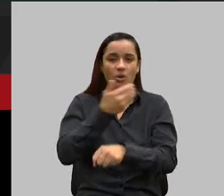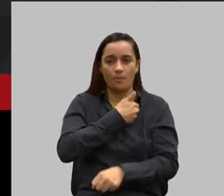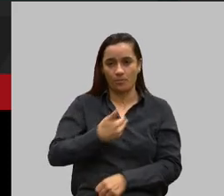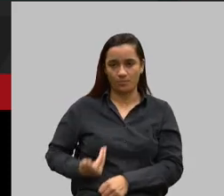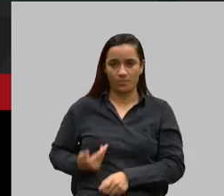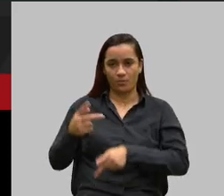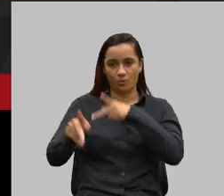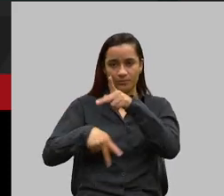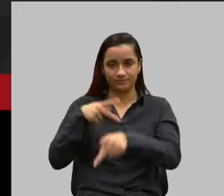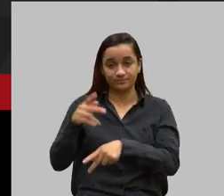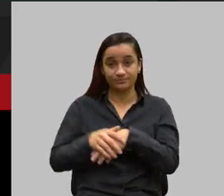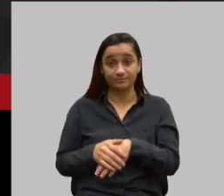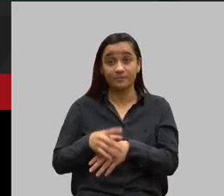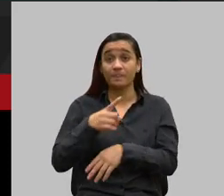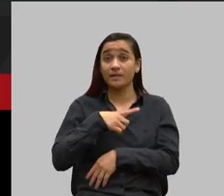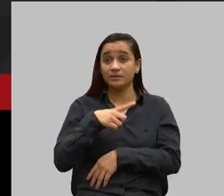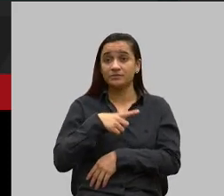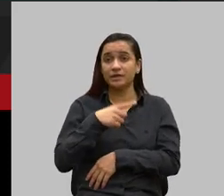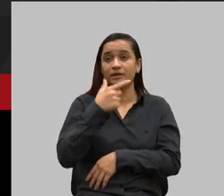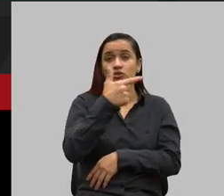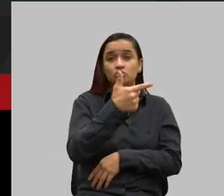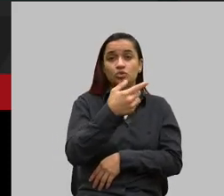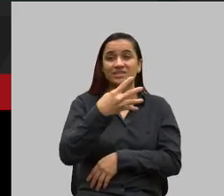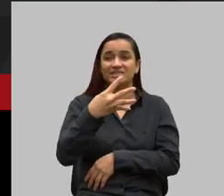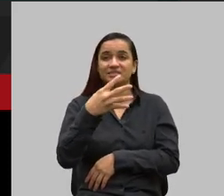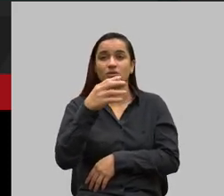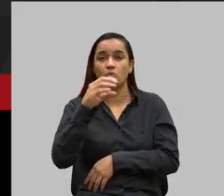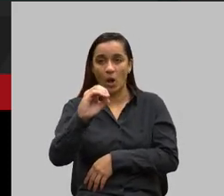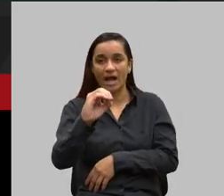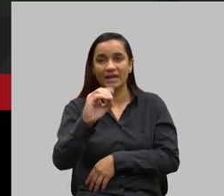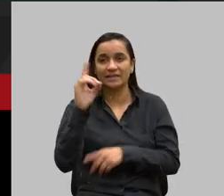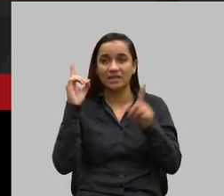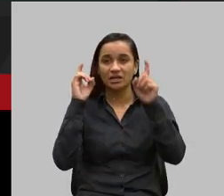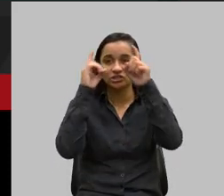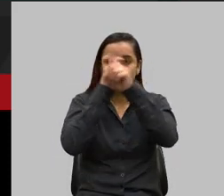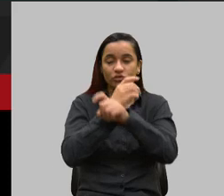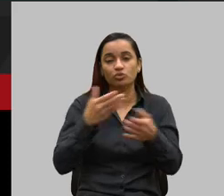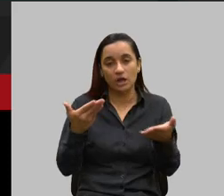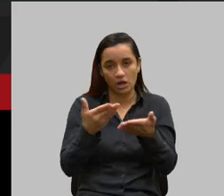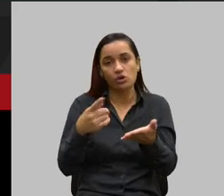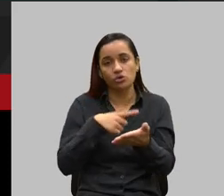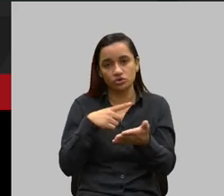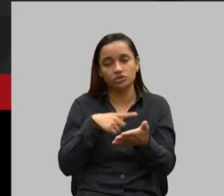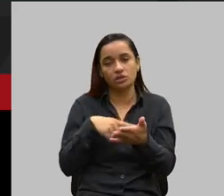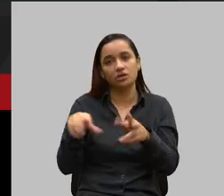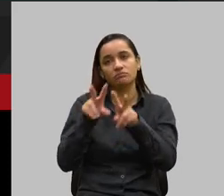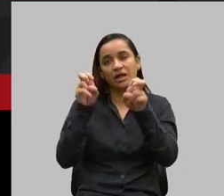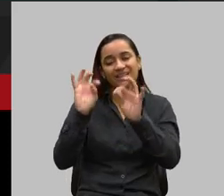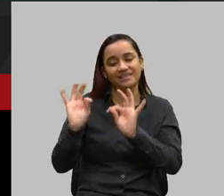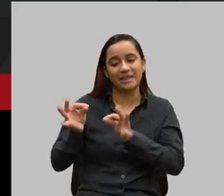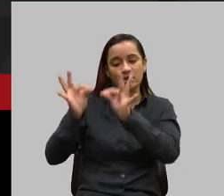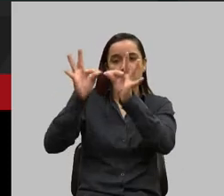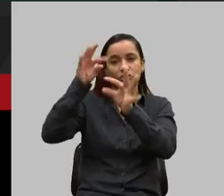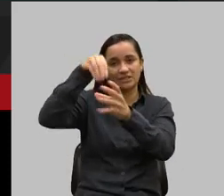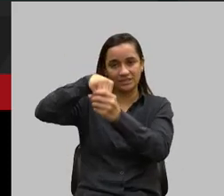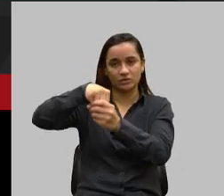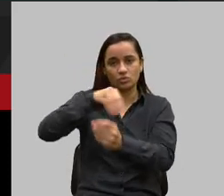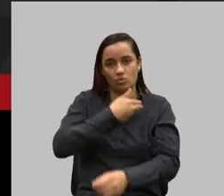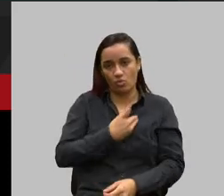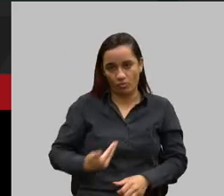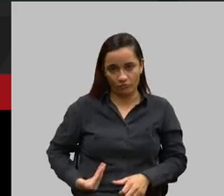240 dificuldades que hoje nós temos tecnológicas no governo e a gente